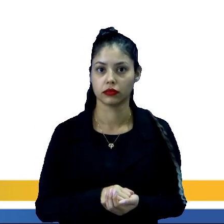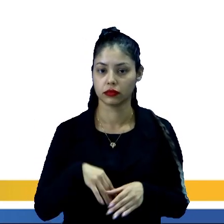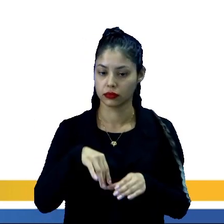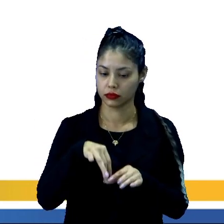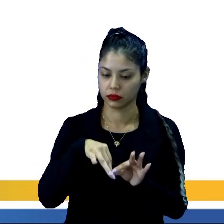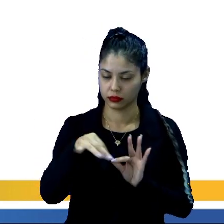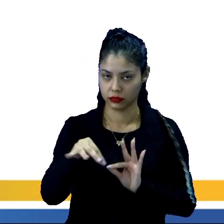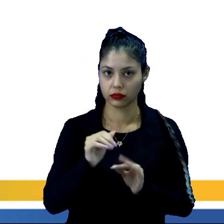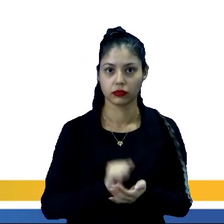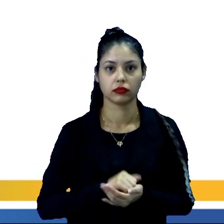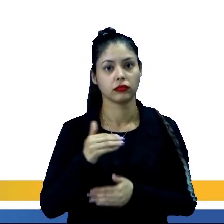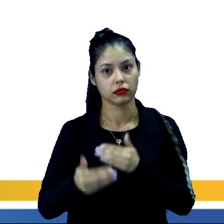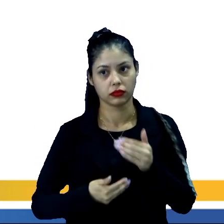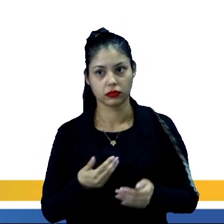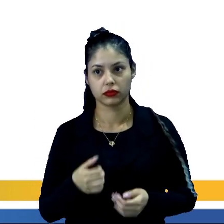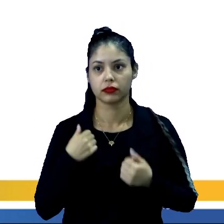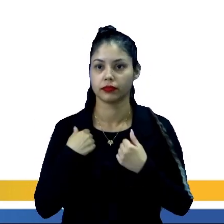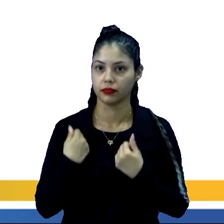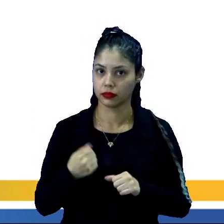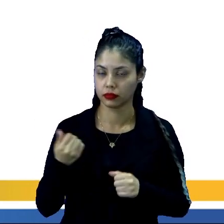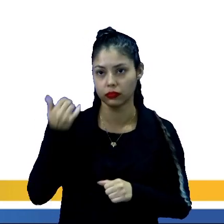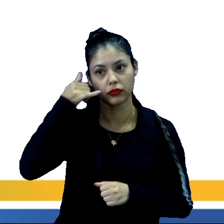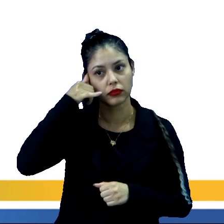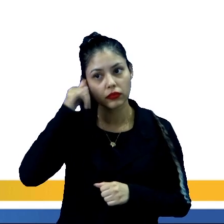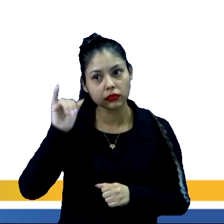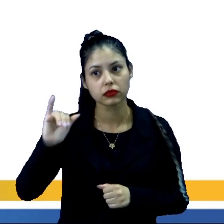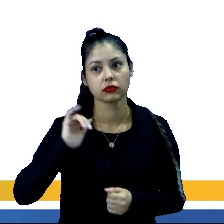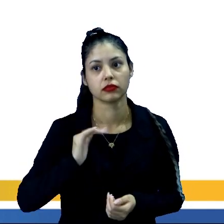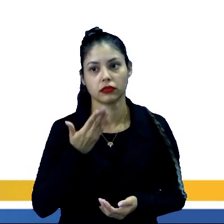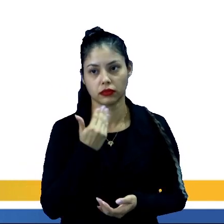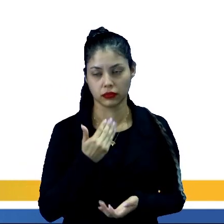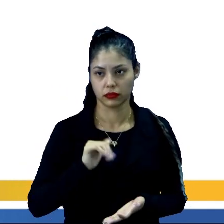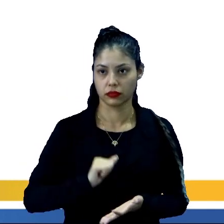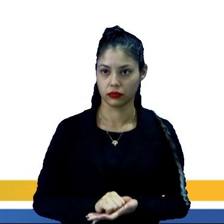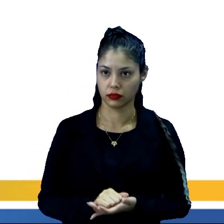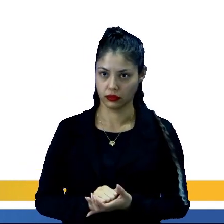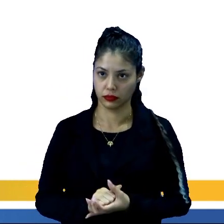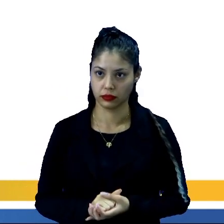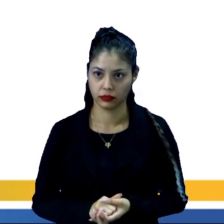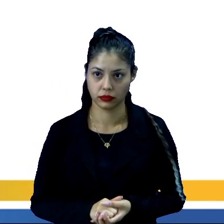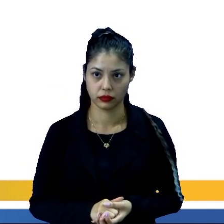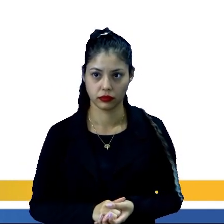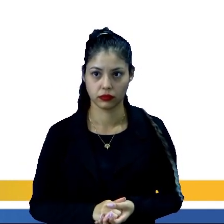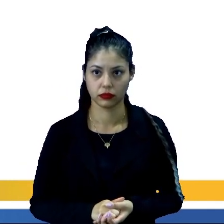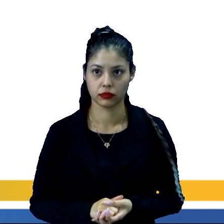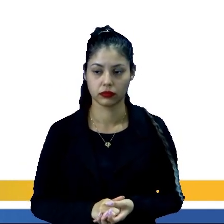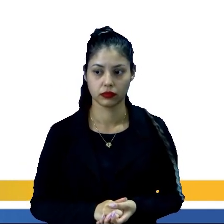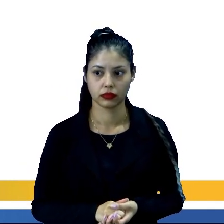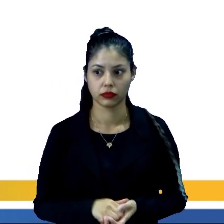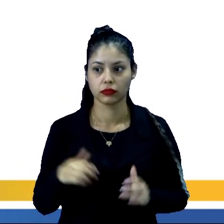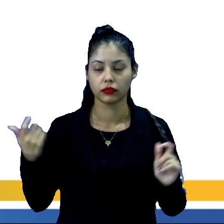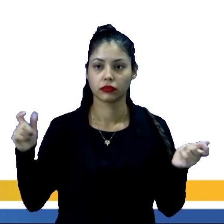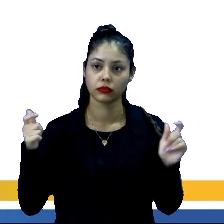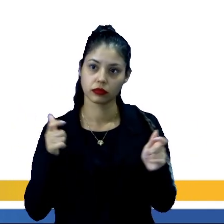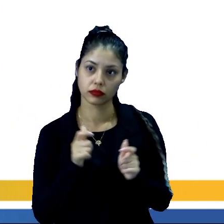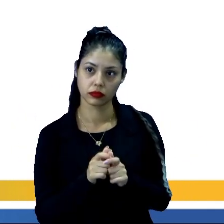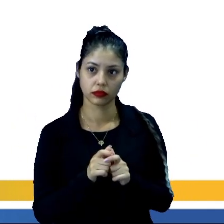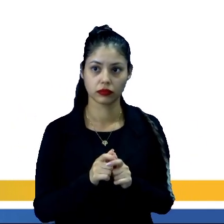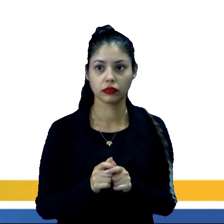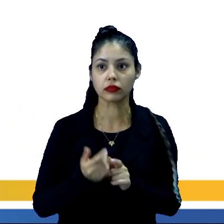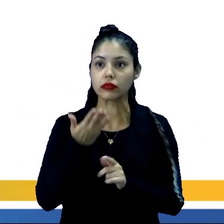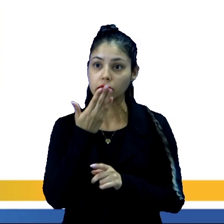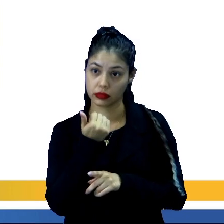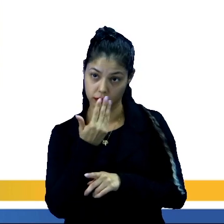ele já é um ultraprocessado. Então, a gente deve evitar esse tipo de alimento. A gente também precisa o